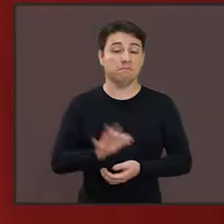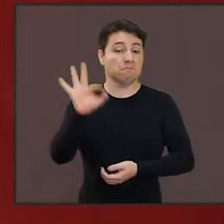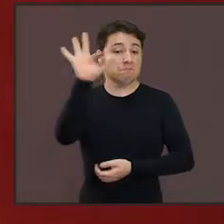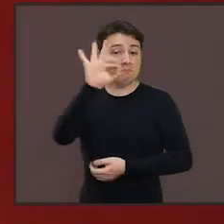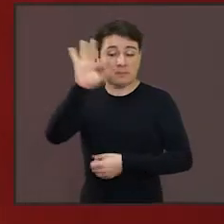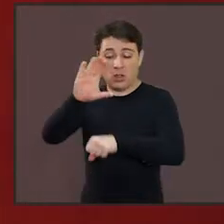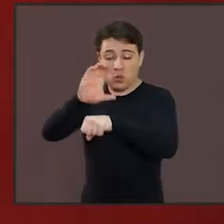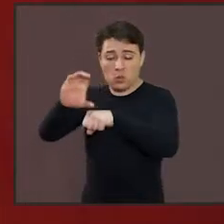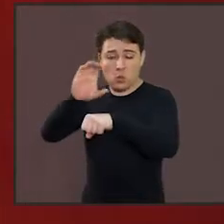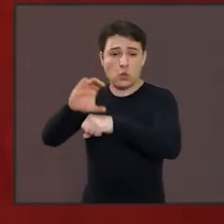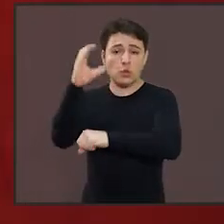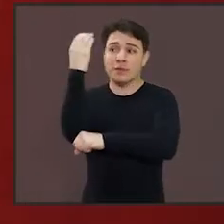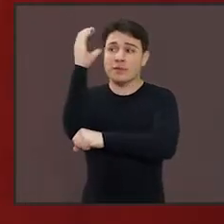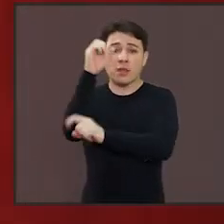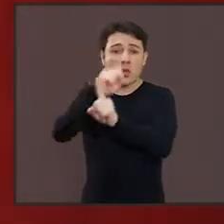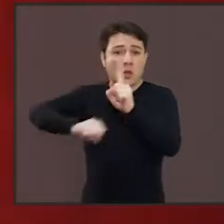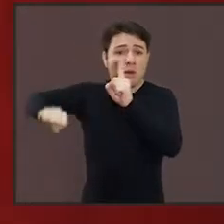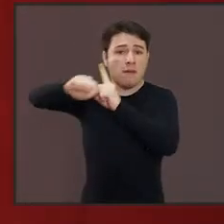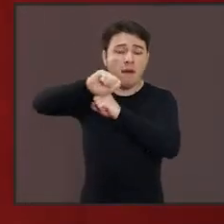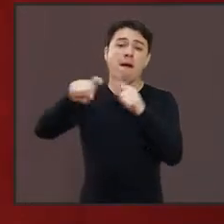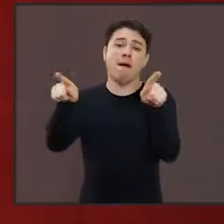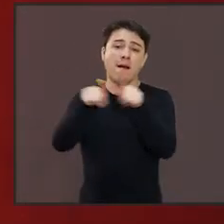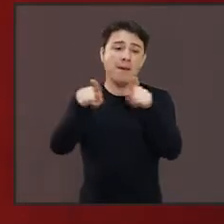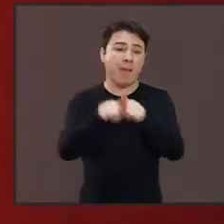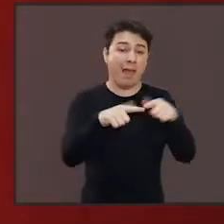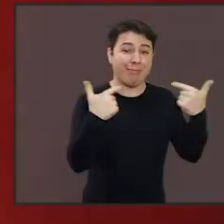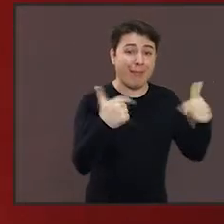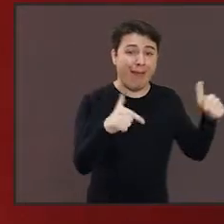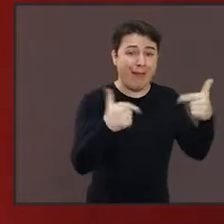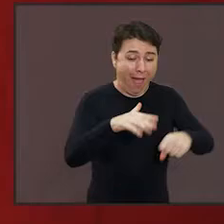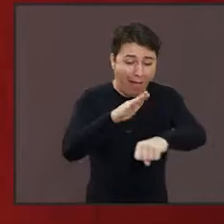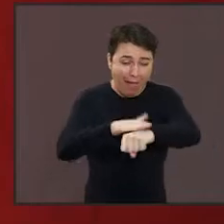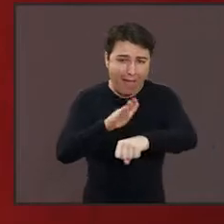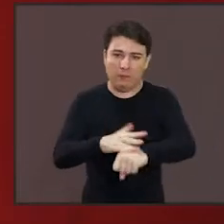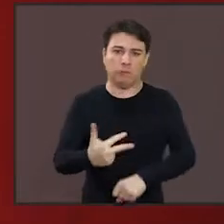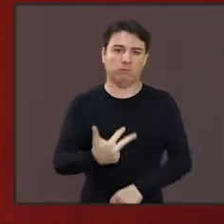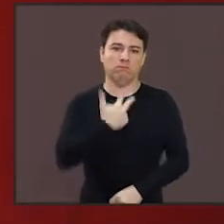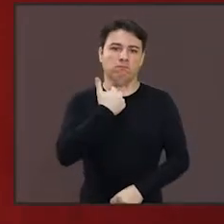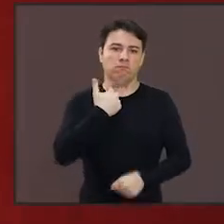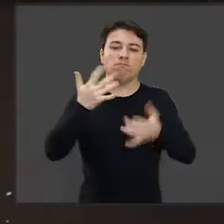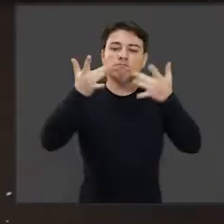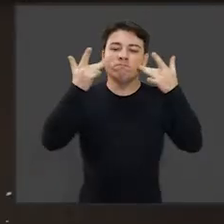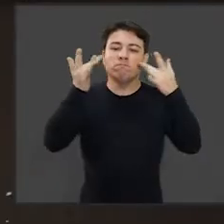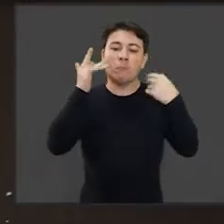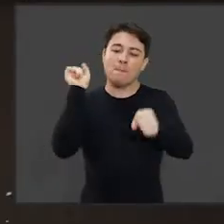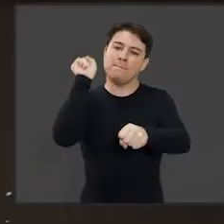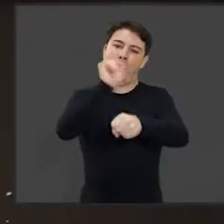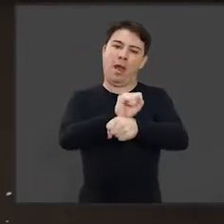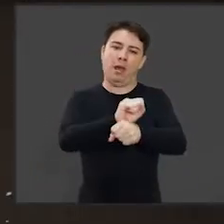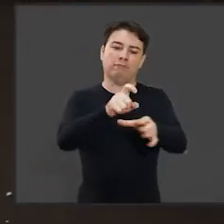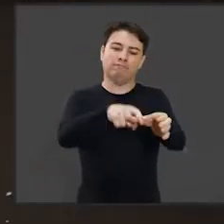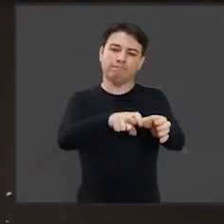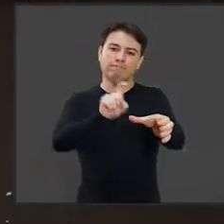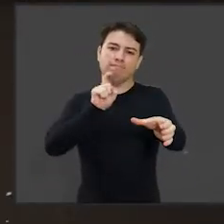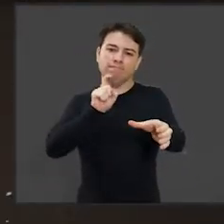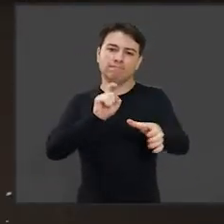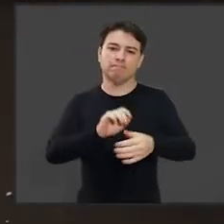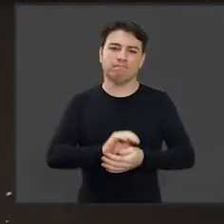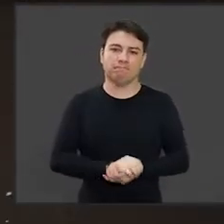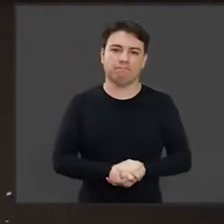Eu entrei na faculdade, em Ciências Sociais, e por conta de trabalhar, estudar, não deu mais tempo, eu fiquei